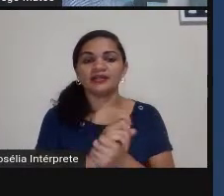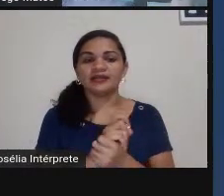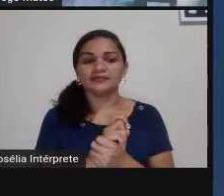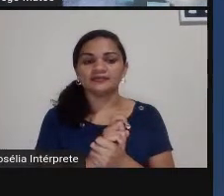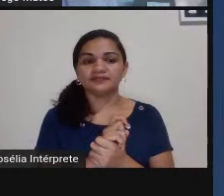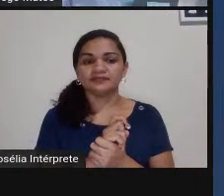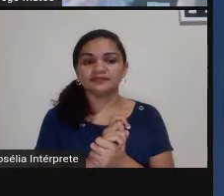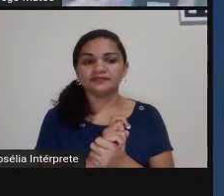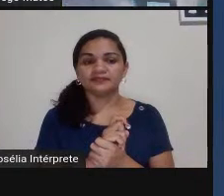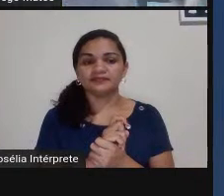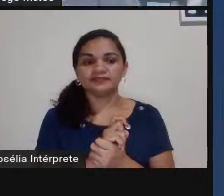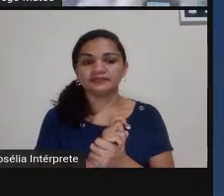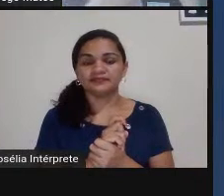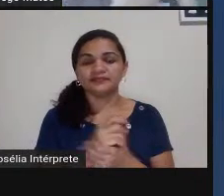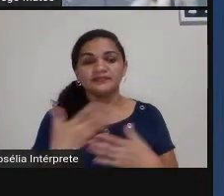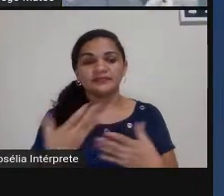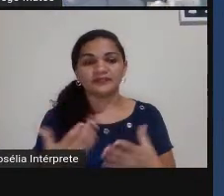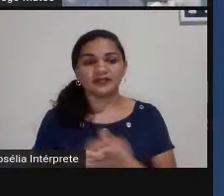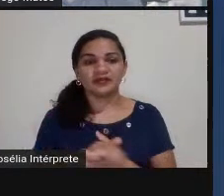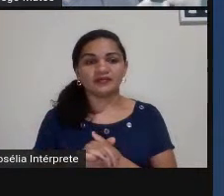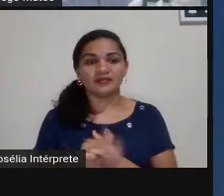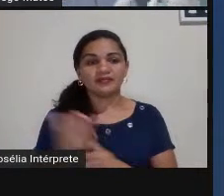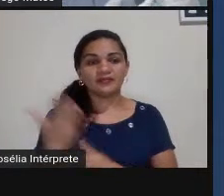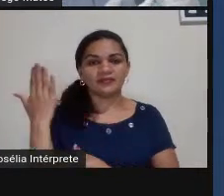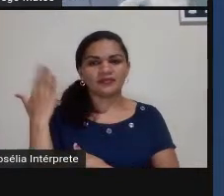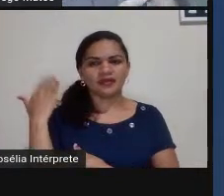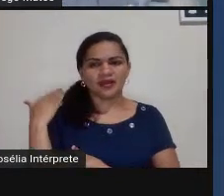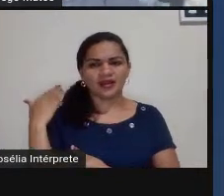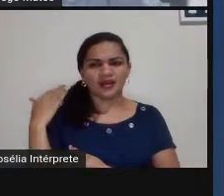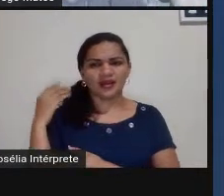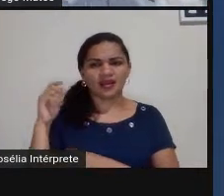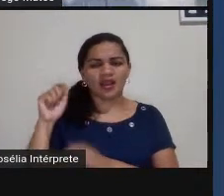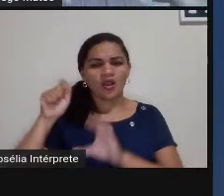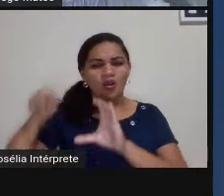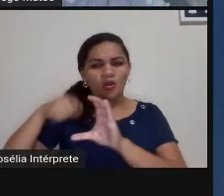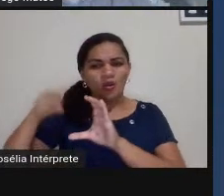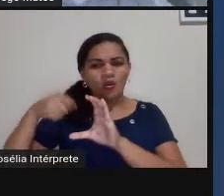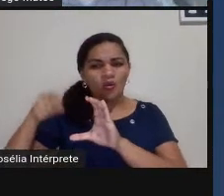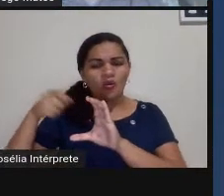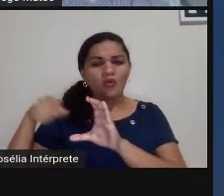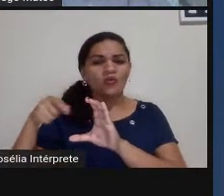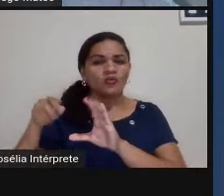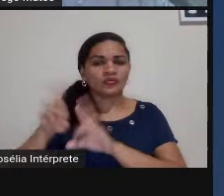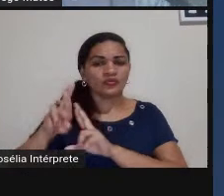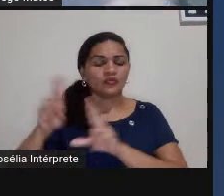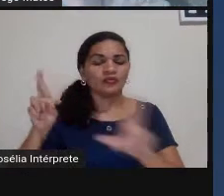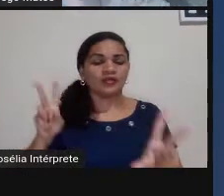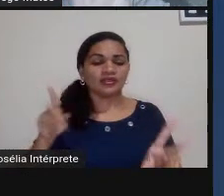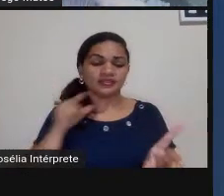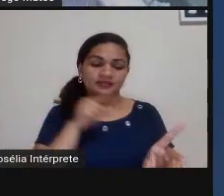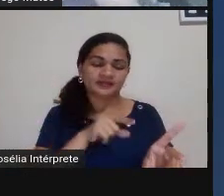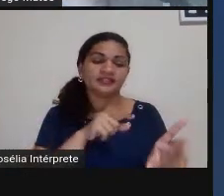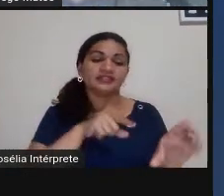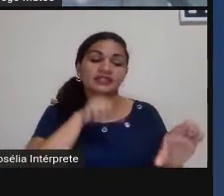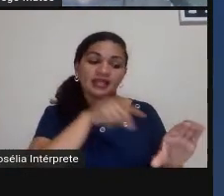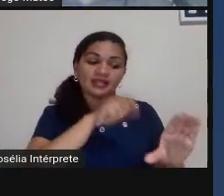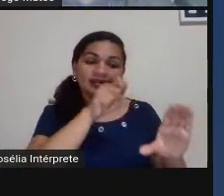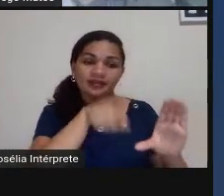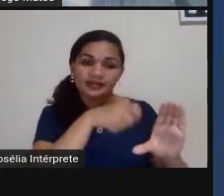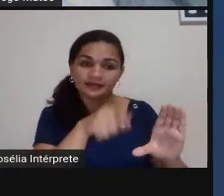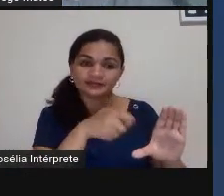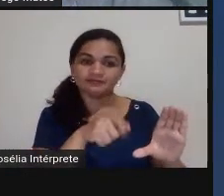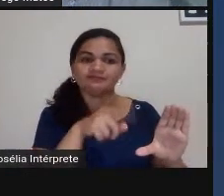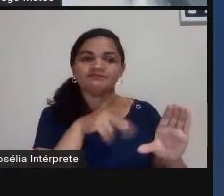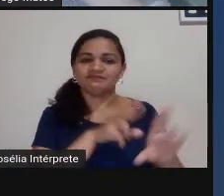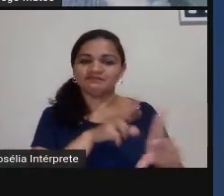enquanto lá do Snoop ser né do Expresso do amanhã o exemplo se passa pelas mudanças climáticas aqui a ótica de